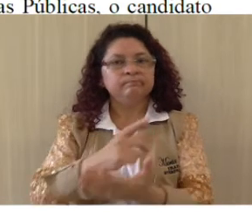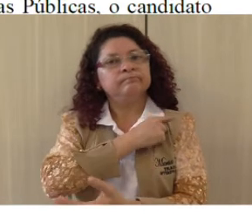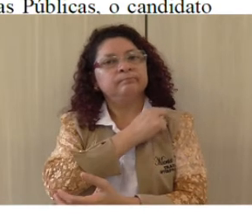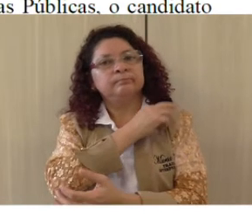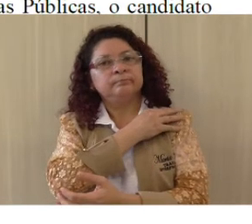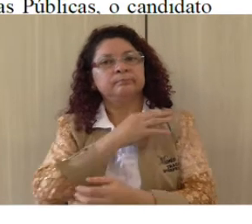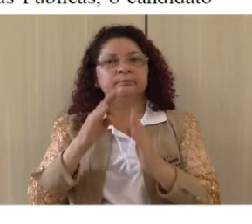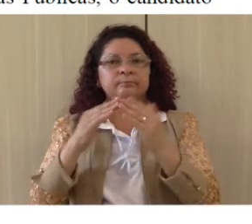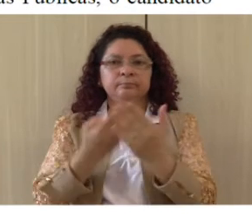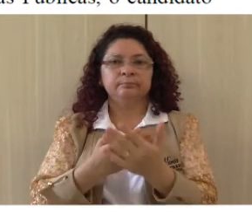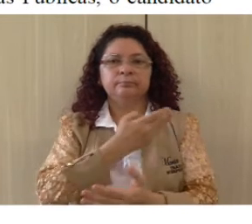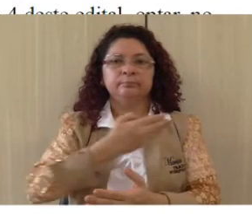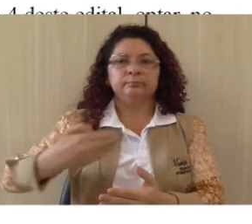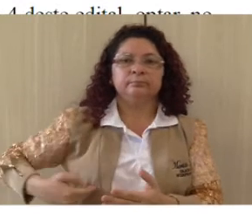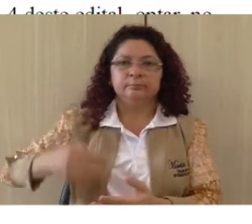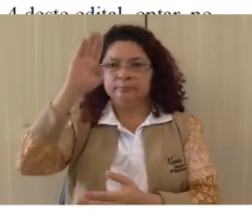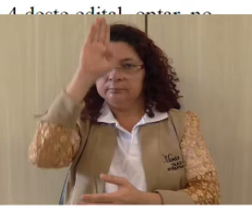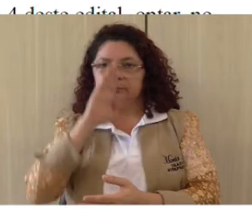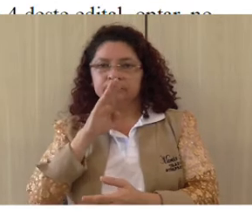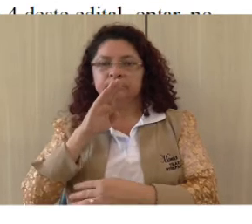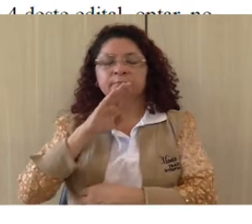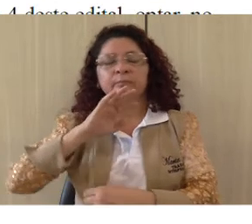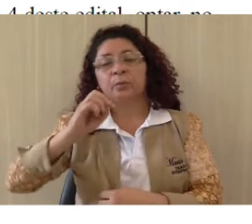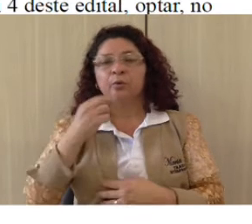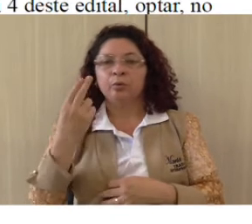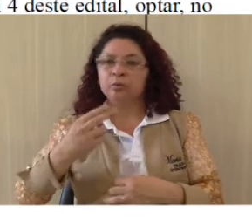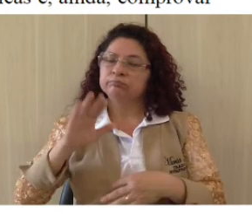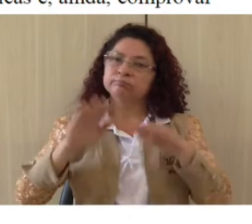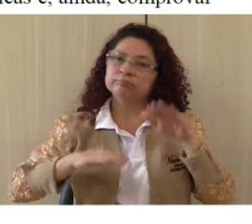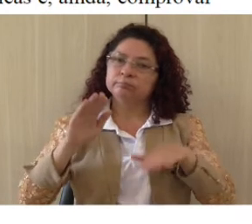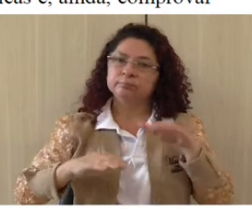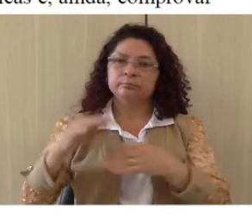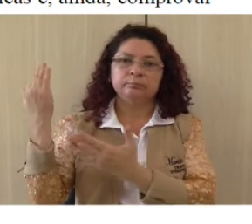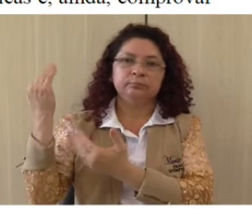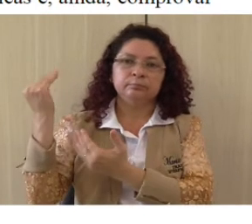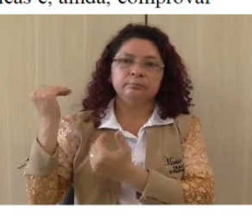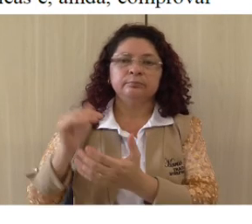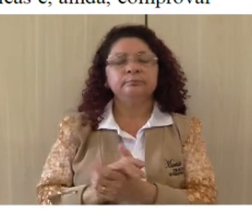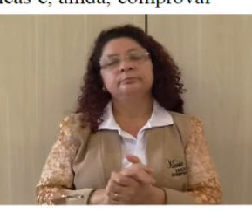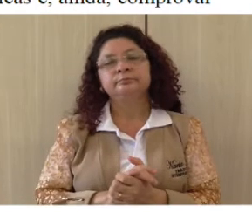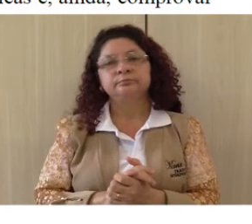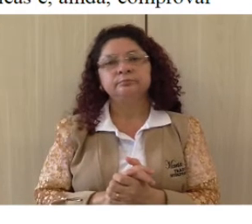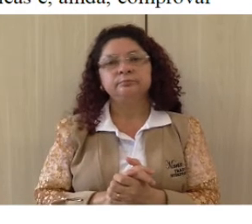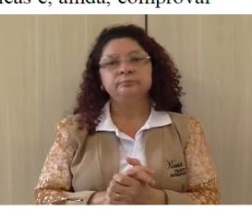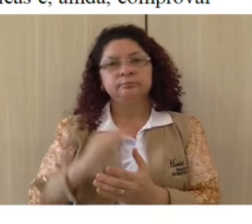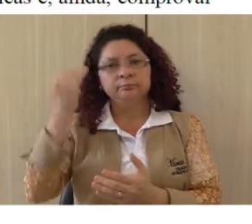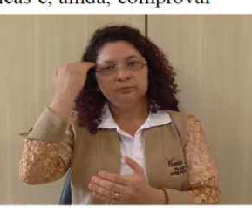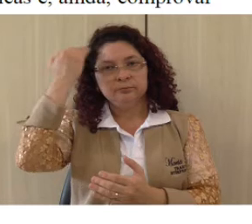escolas públicas, em cursos regulares ou no âmbito da modalidade de educação de jovens e adultos.